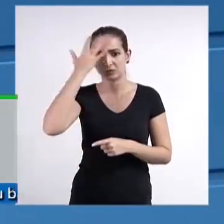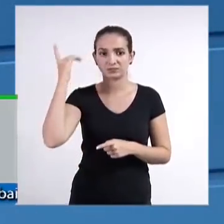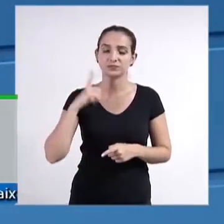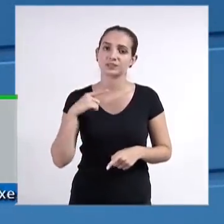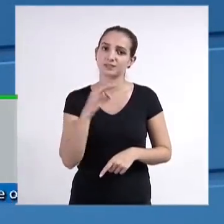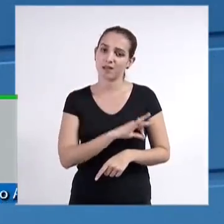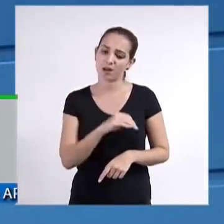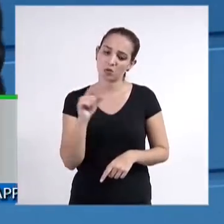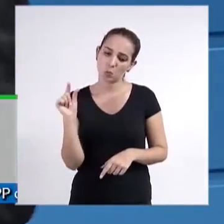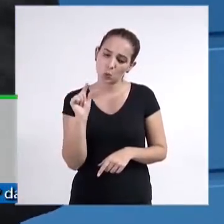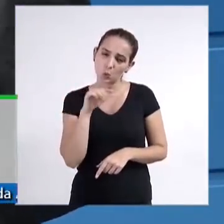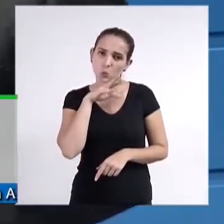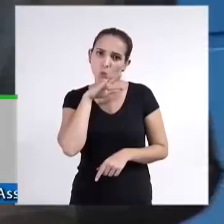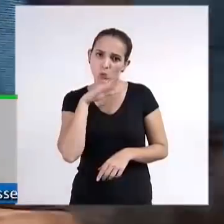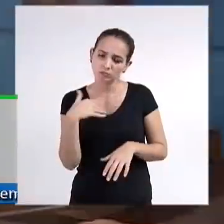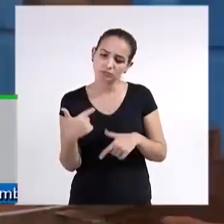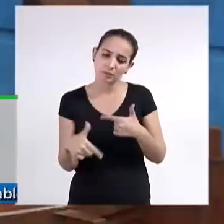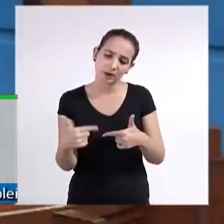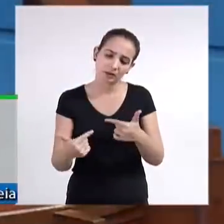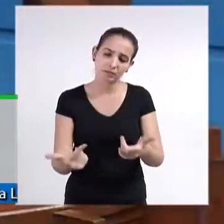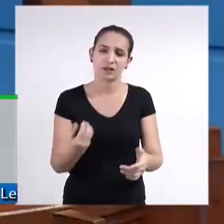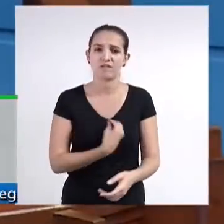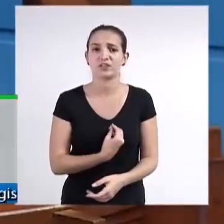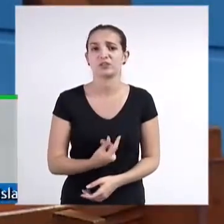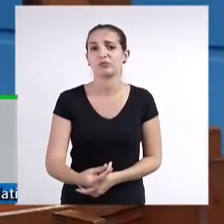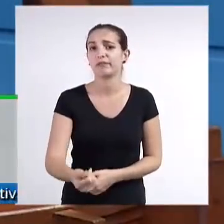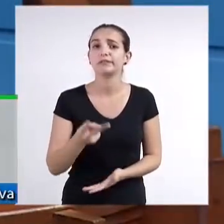tão pouco. Eu agradeço